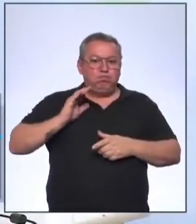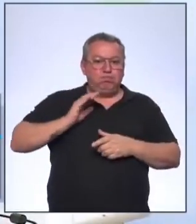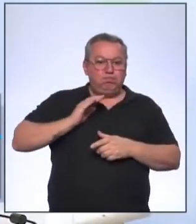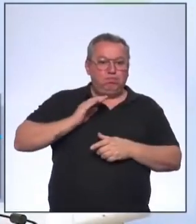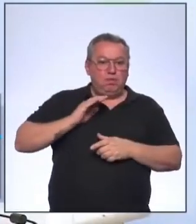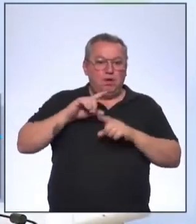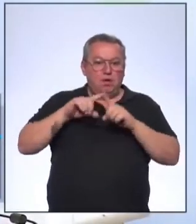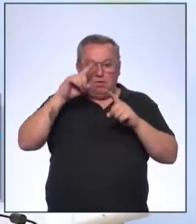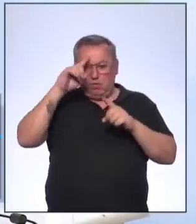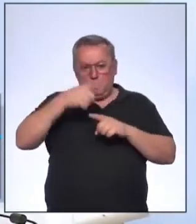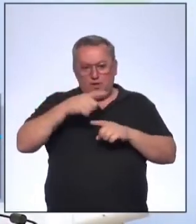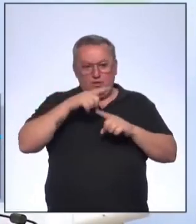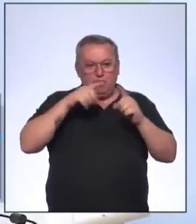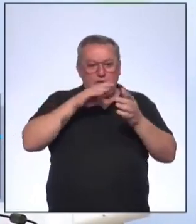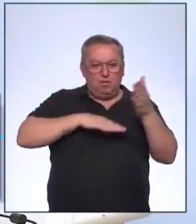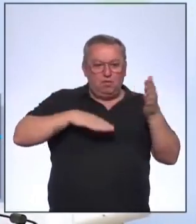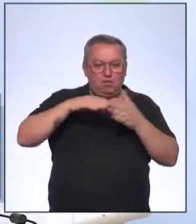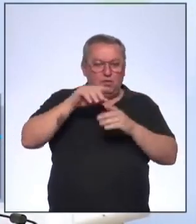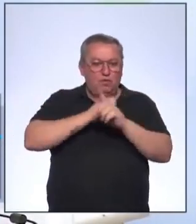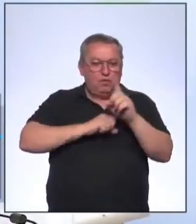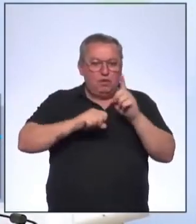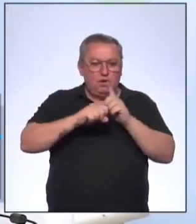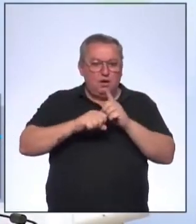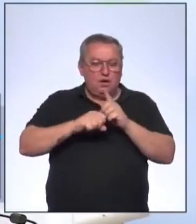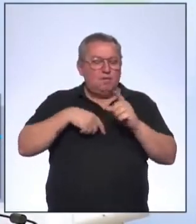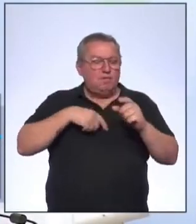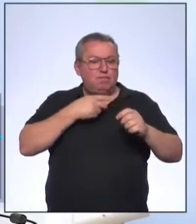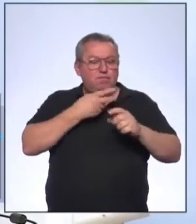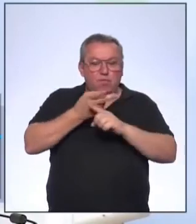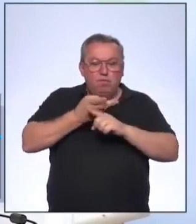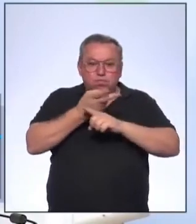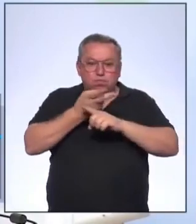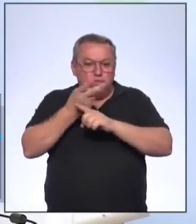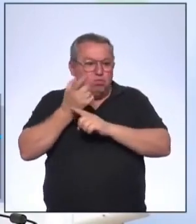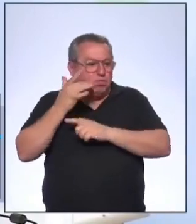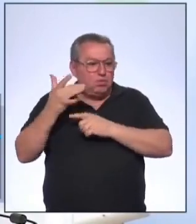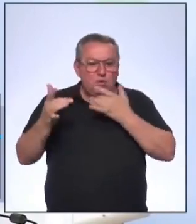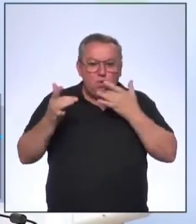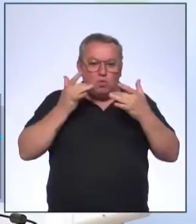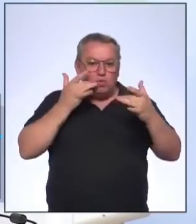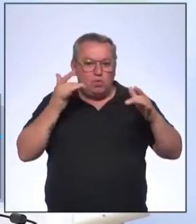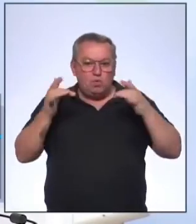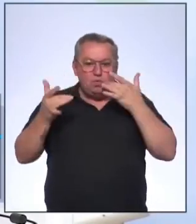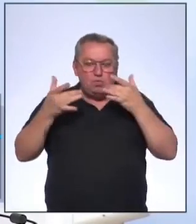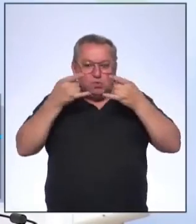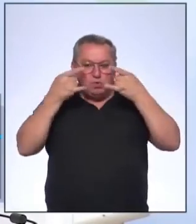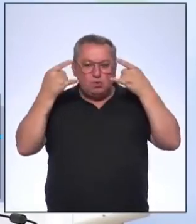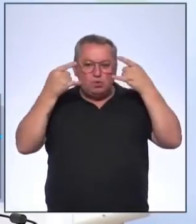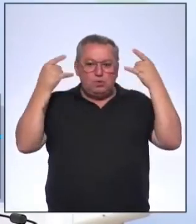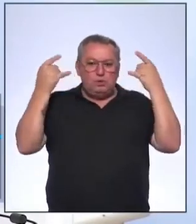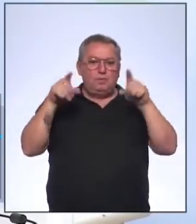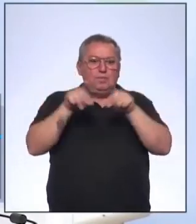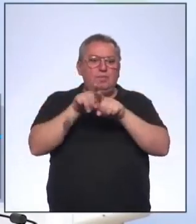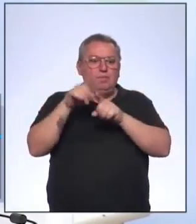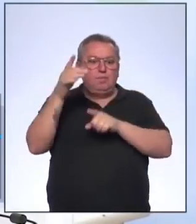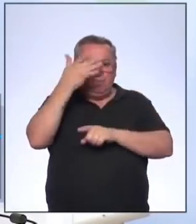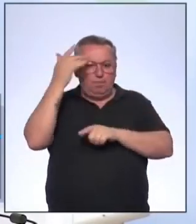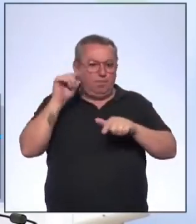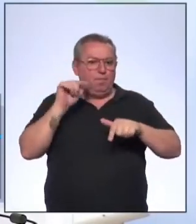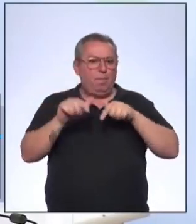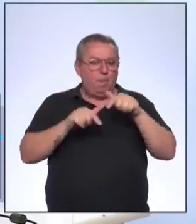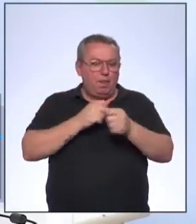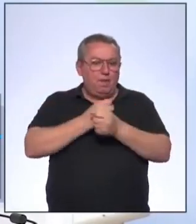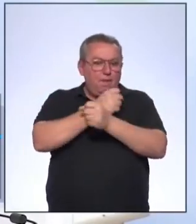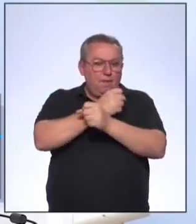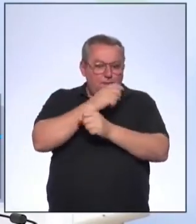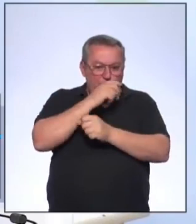classe dominante, como todas as classes sociais na época, até as pessoas, as pessoas que trabalhavam como